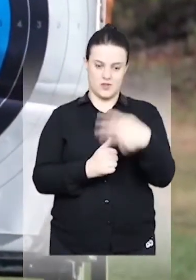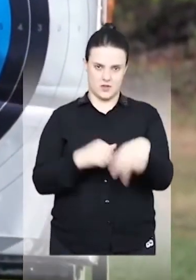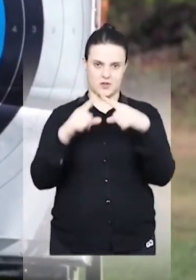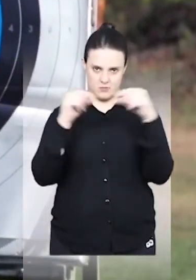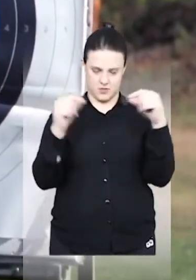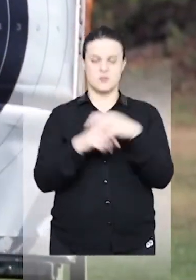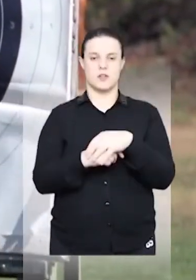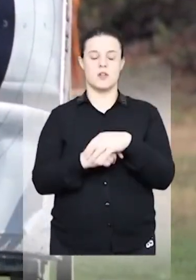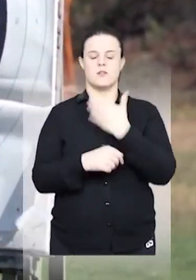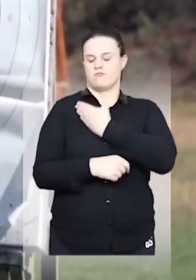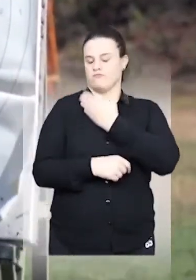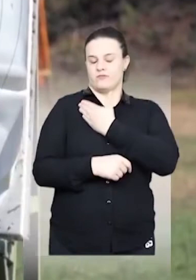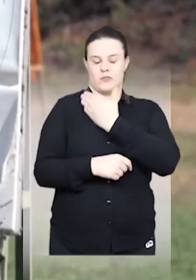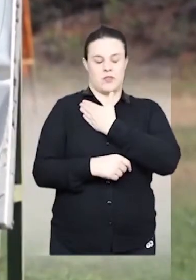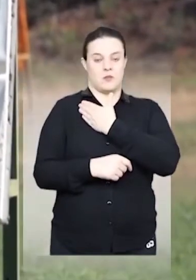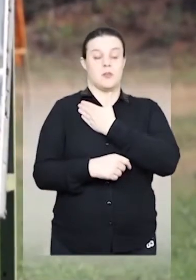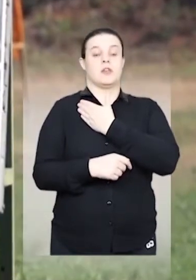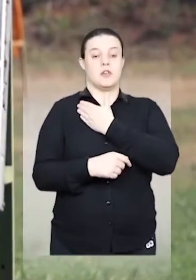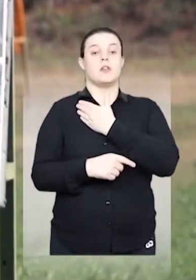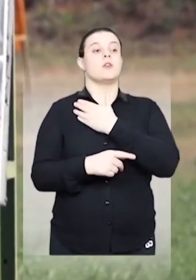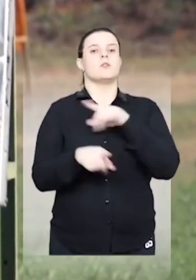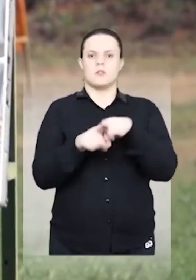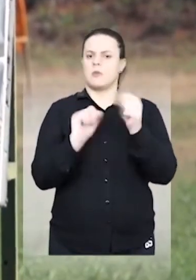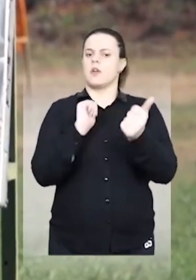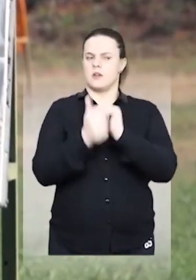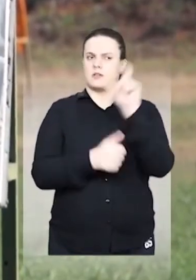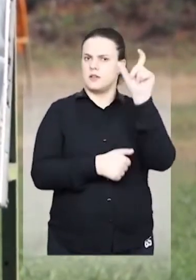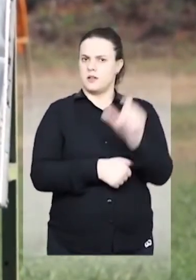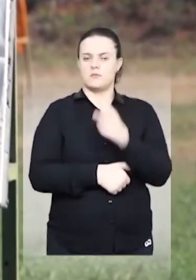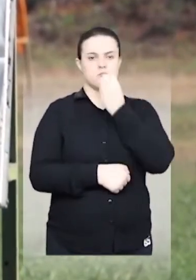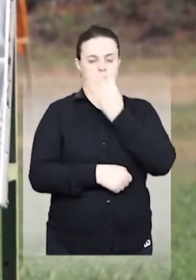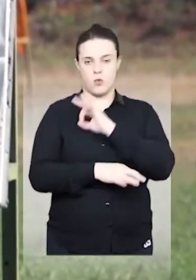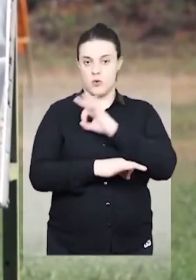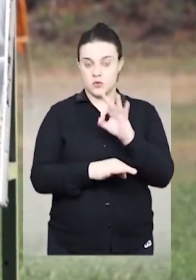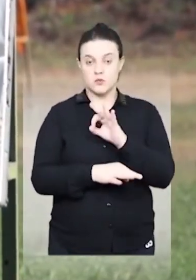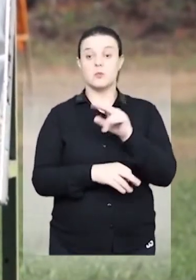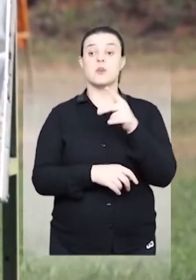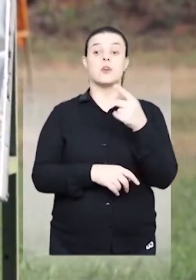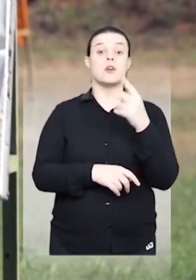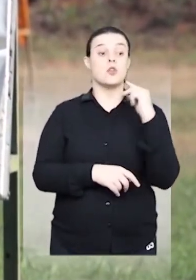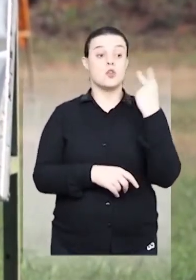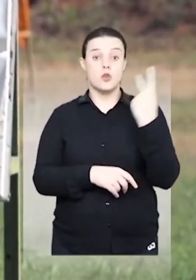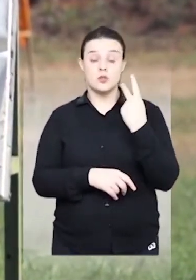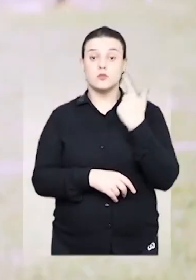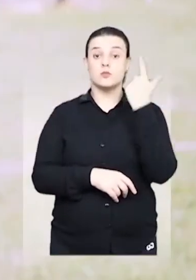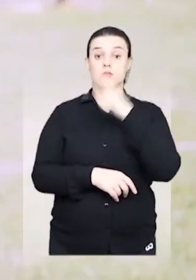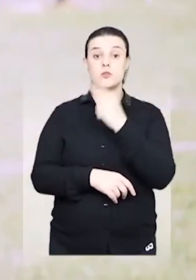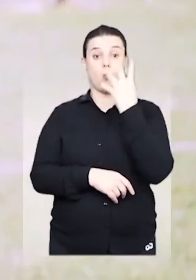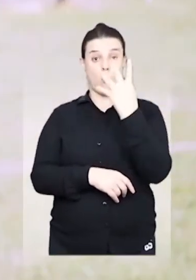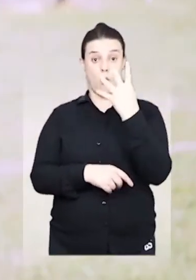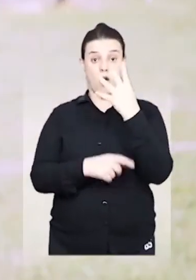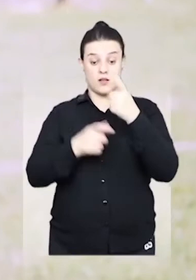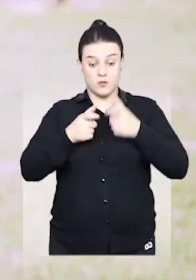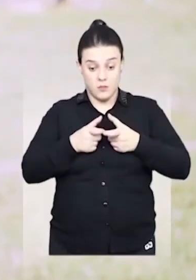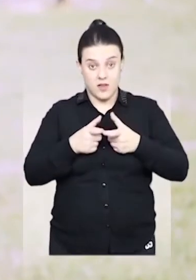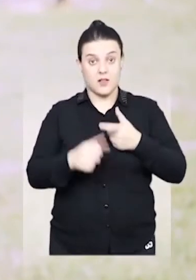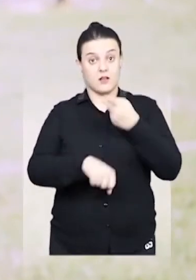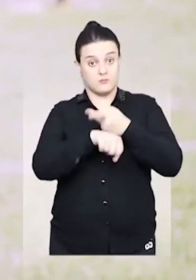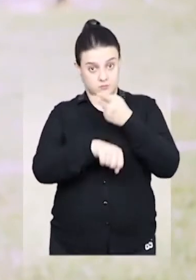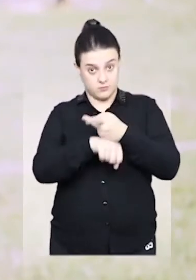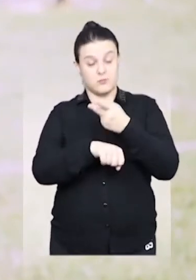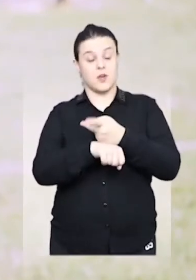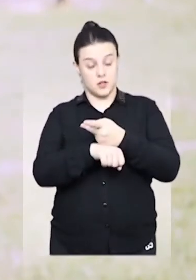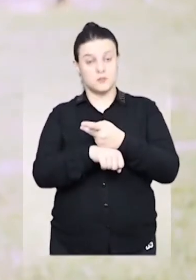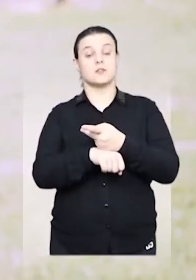Brasília, um grande amigo meu e grande atleta. E lá nós conquistamos 4 medalhas de prata, era um juvenil mundial,